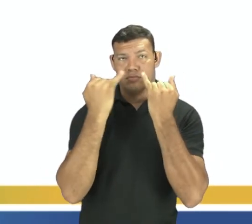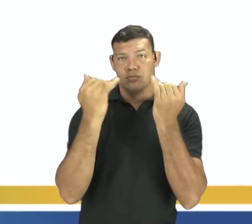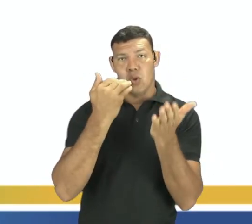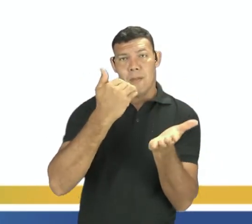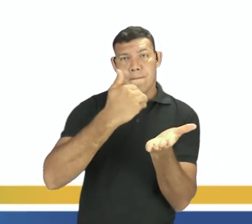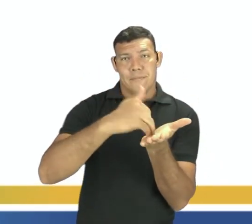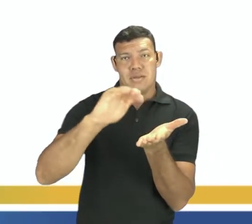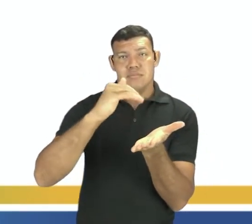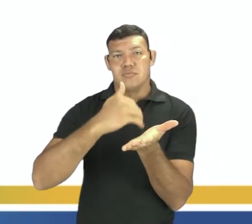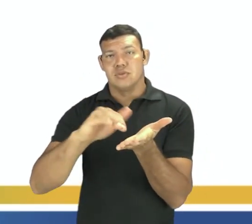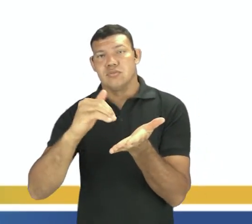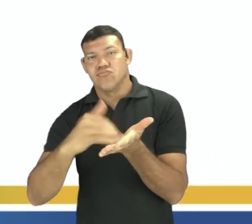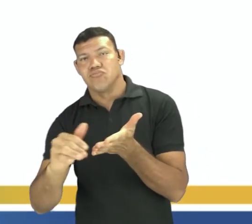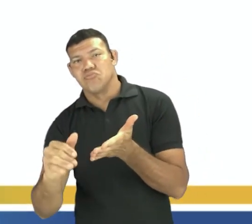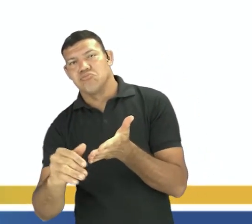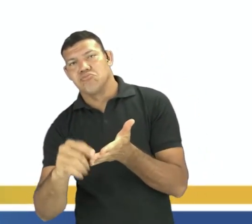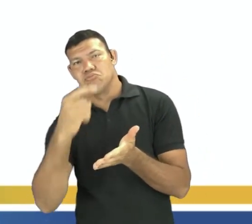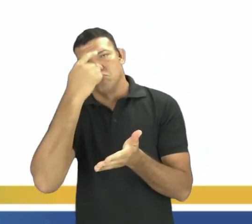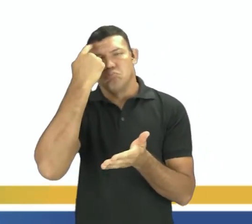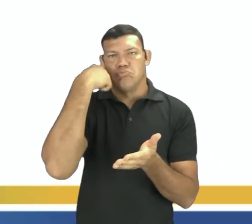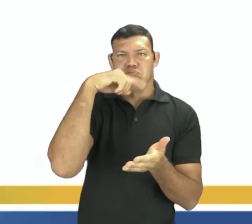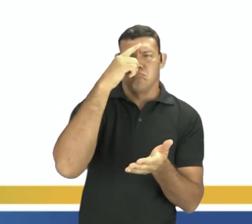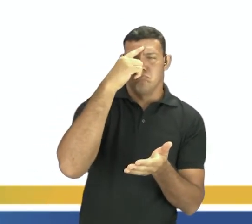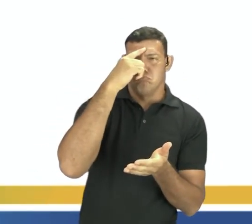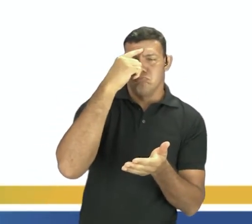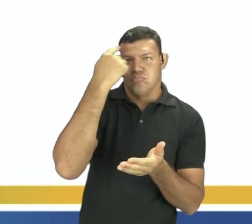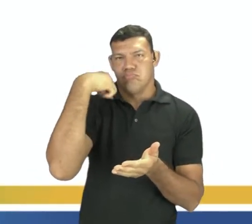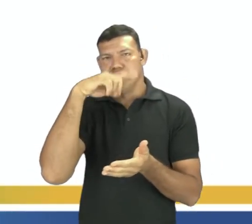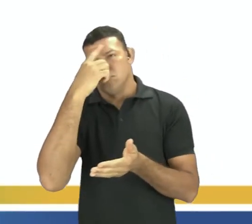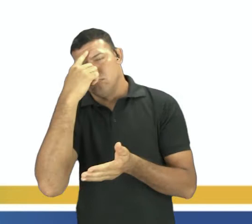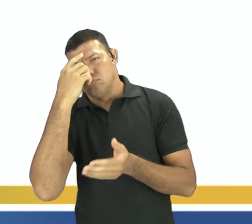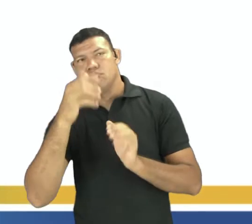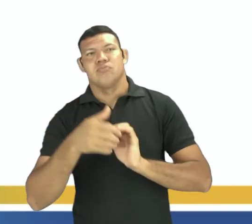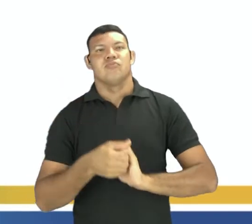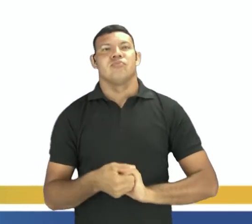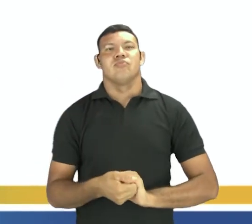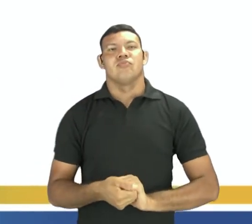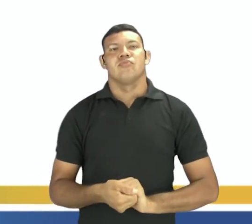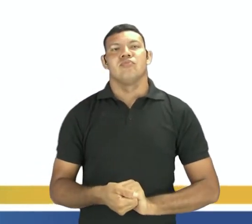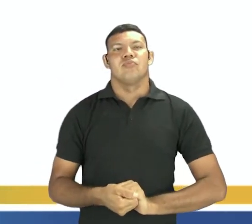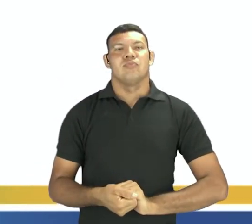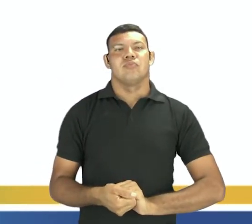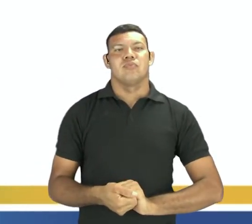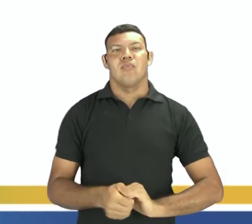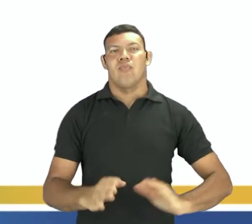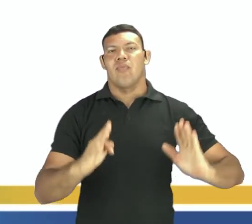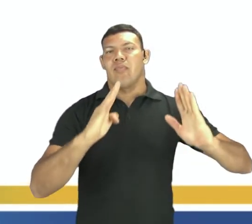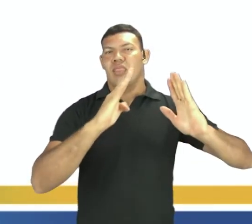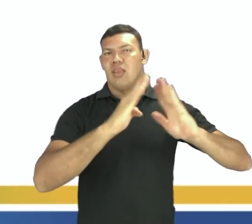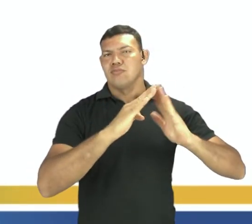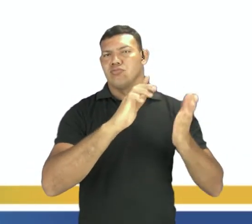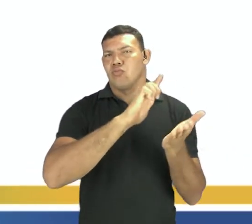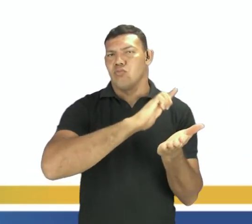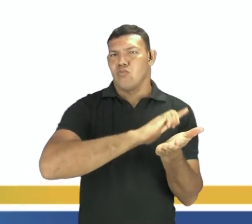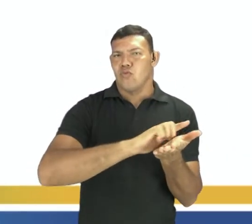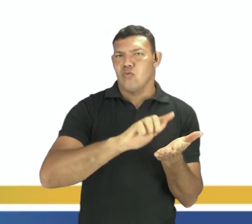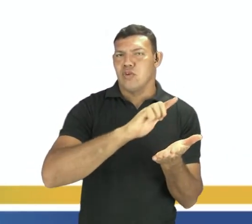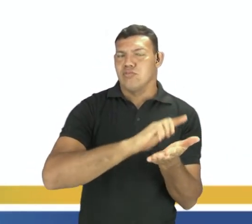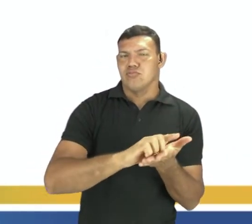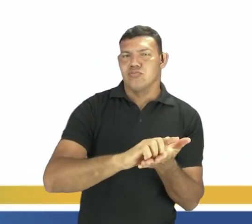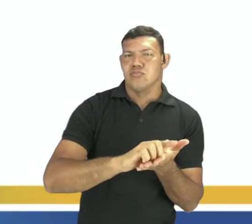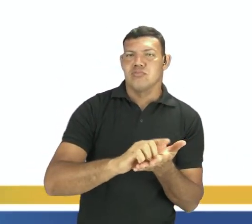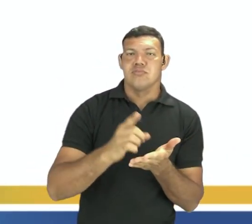enviada ora sim, ora não. And the house is cleaned every other day. A casa é limpa dia sim, dia